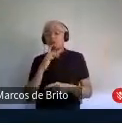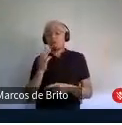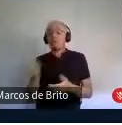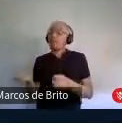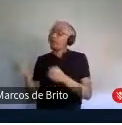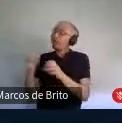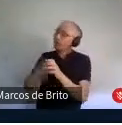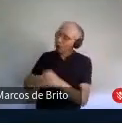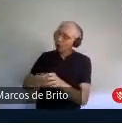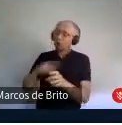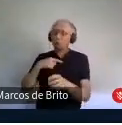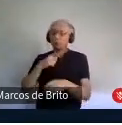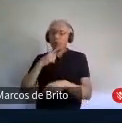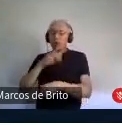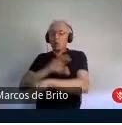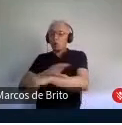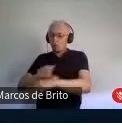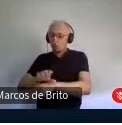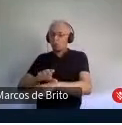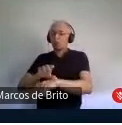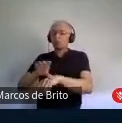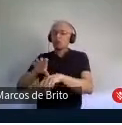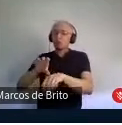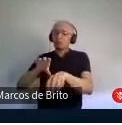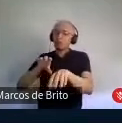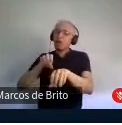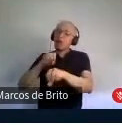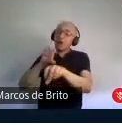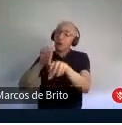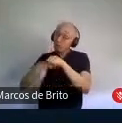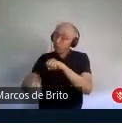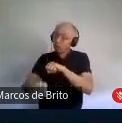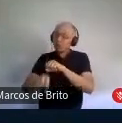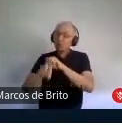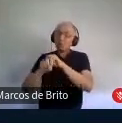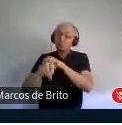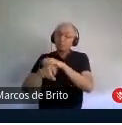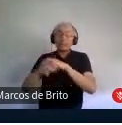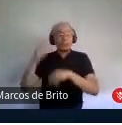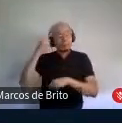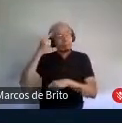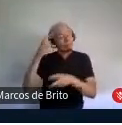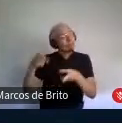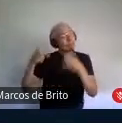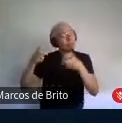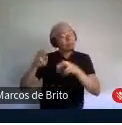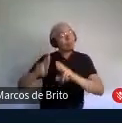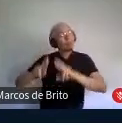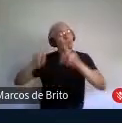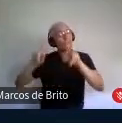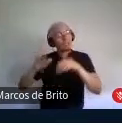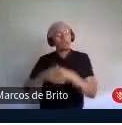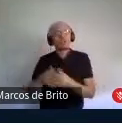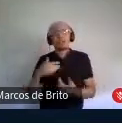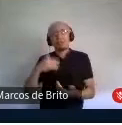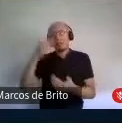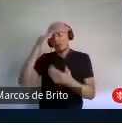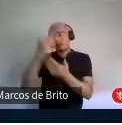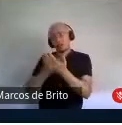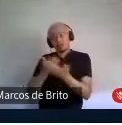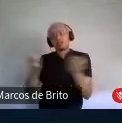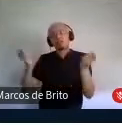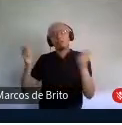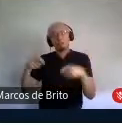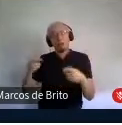de professores e de intérpretes com outro olhar, com uma outra perspectiva, e eu acredito que isso vai trazer